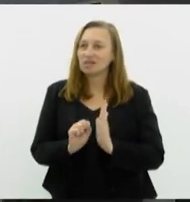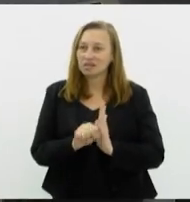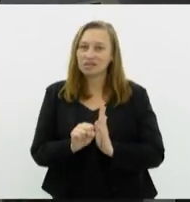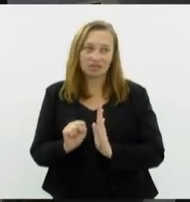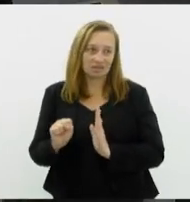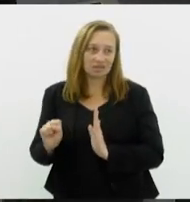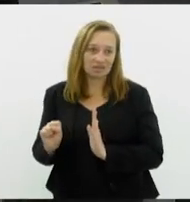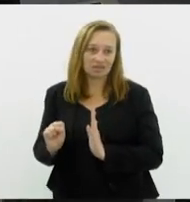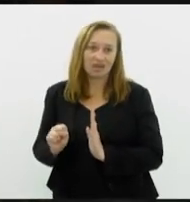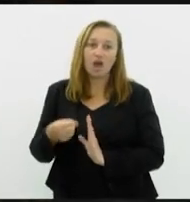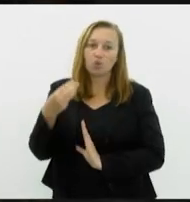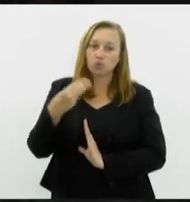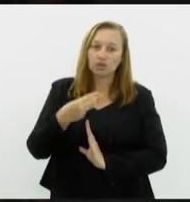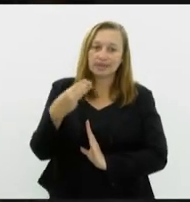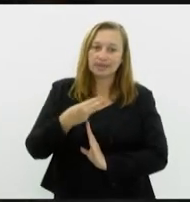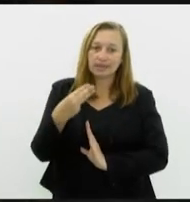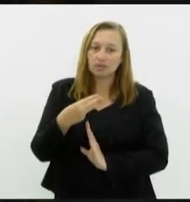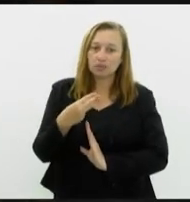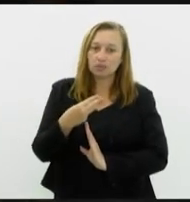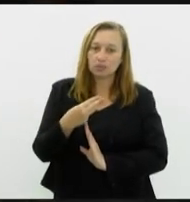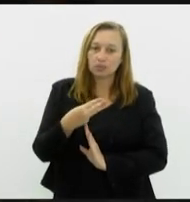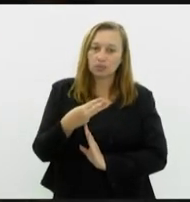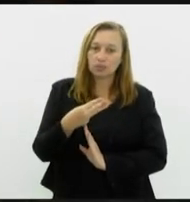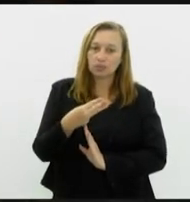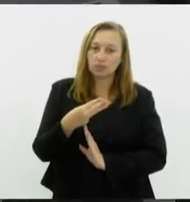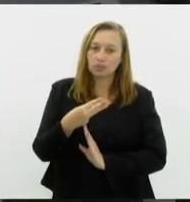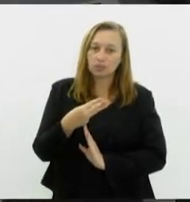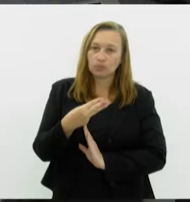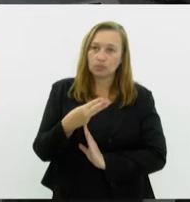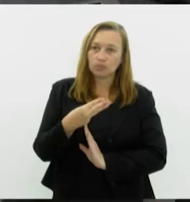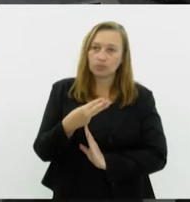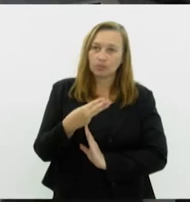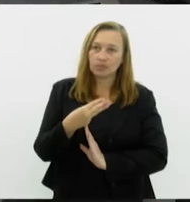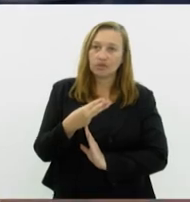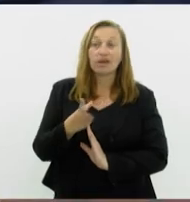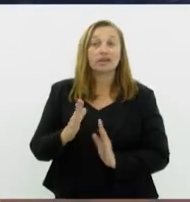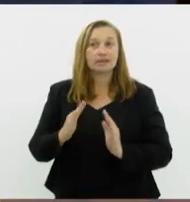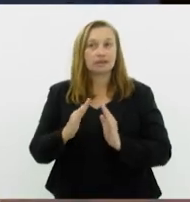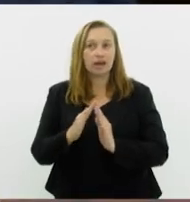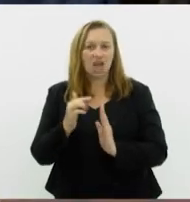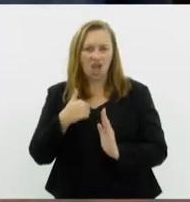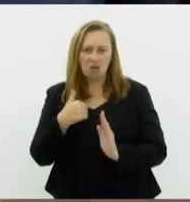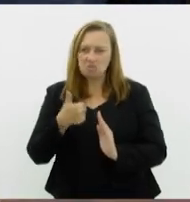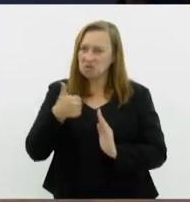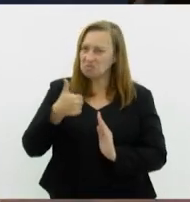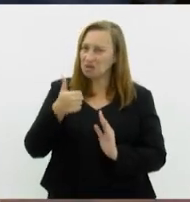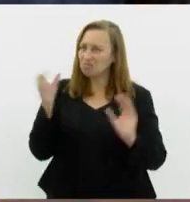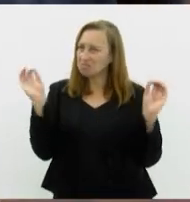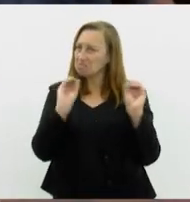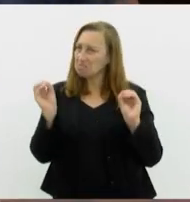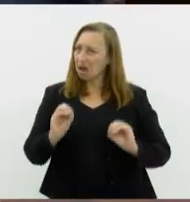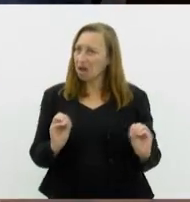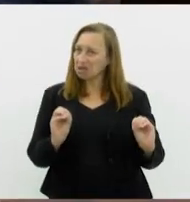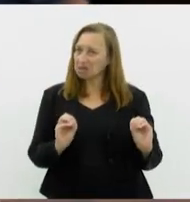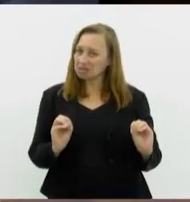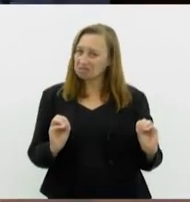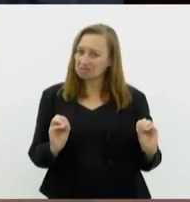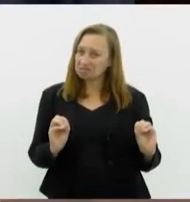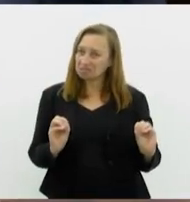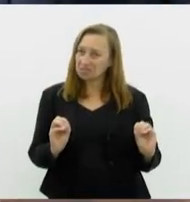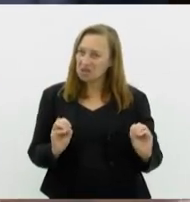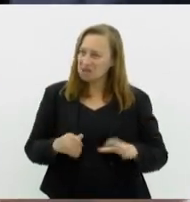na ordem, ele é o terceiro. Não. Nesta casa eu não sou primeiro em nada, deputado.